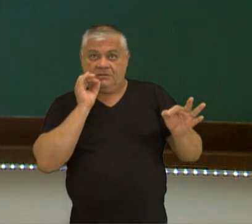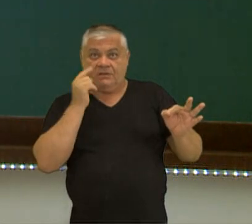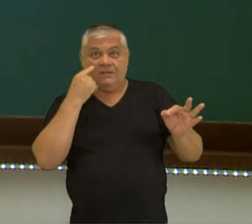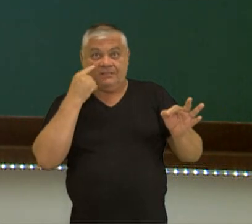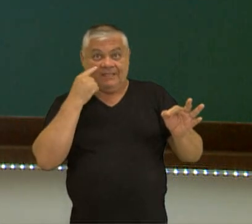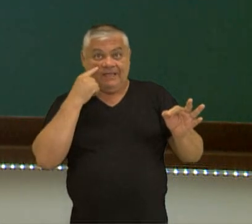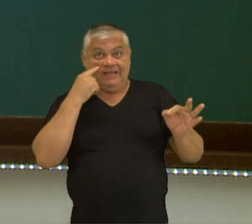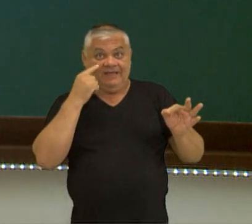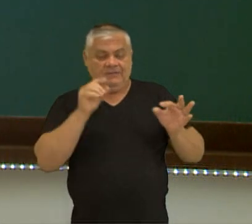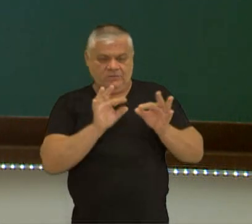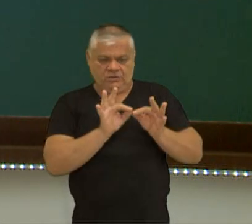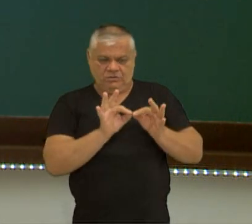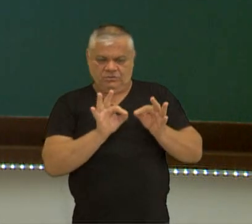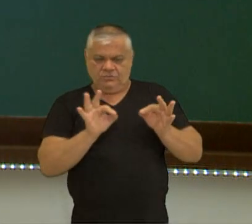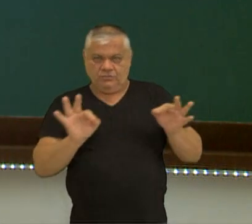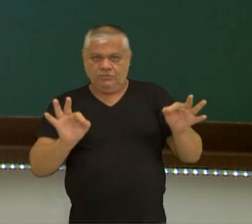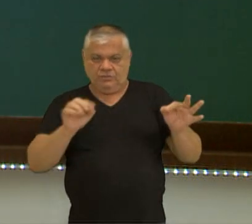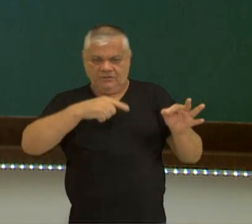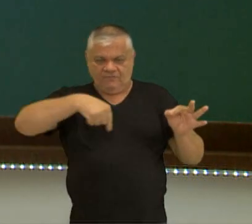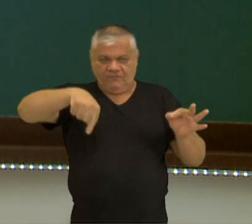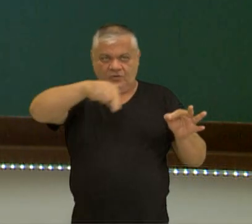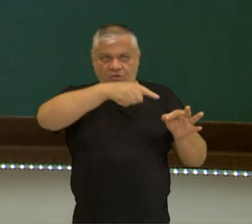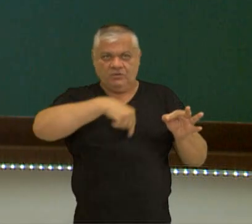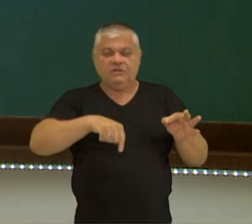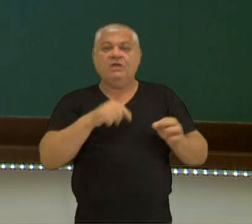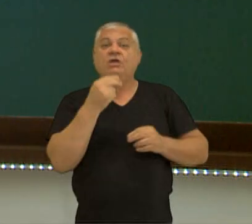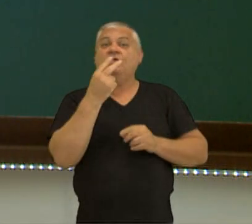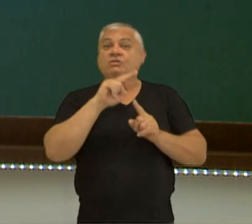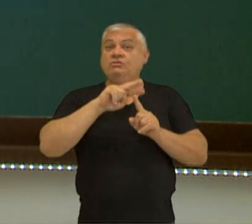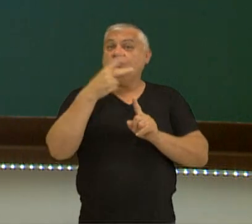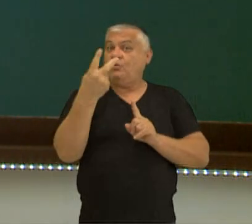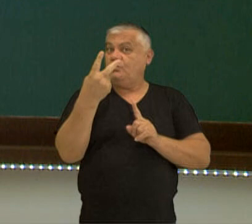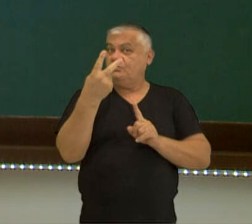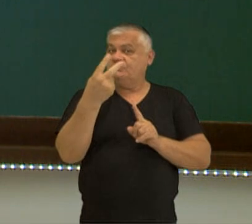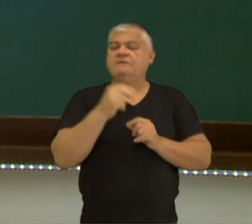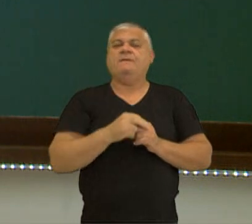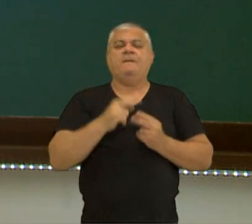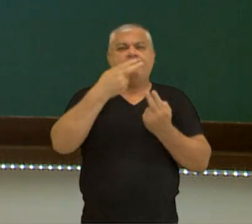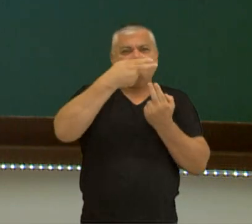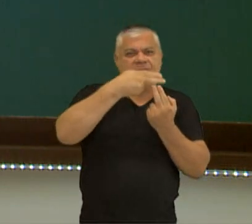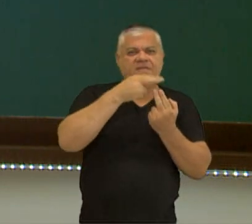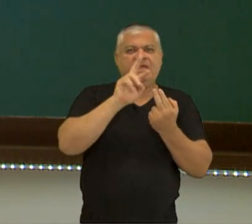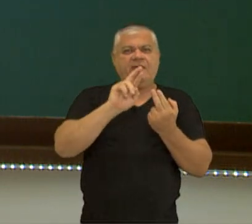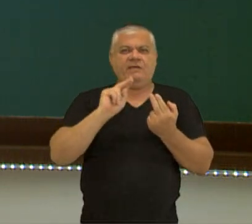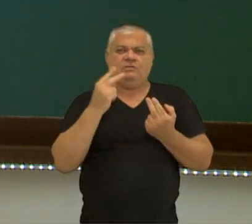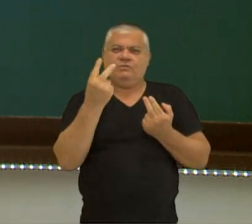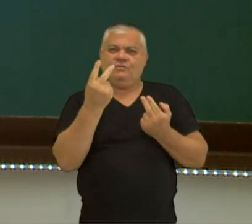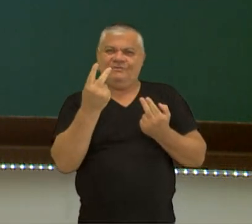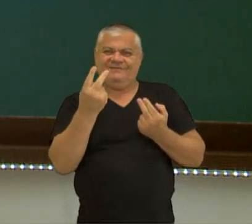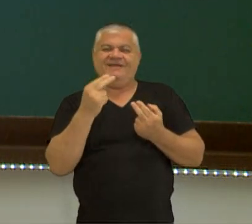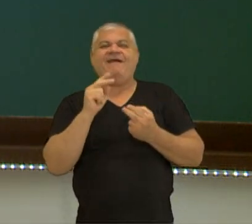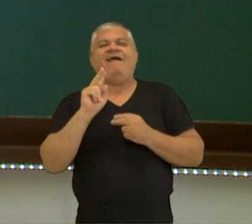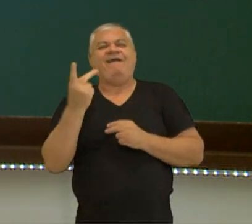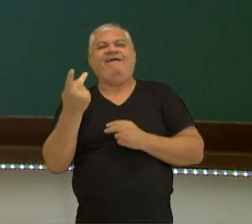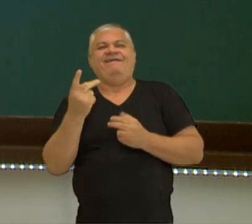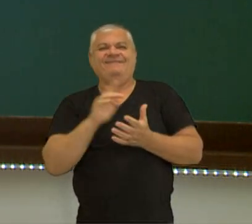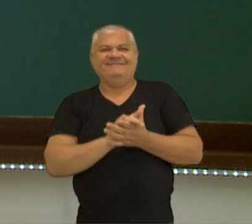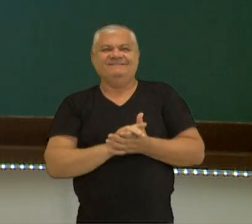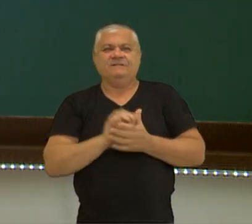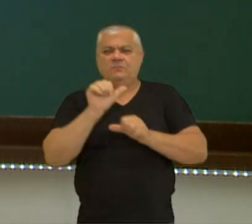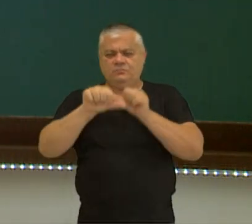nossa base, que é uma circunferência, 2πr. Então a base é 2πrh, ou seja, não muda